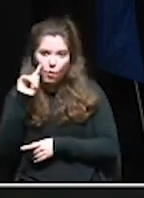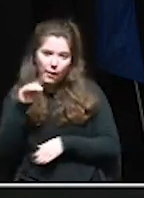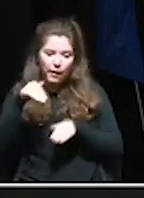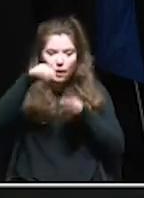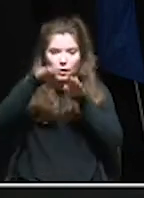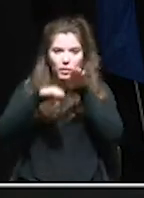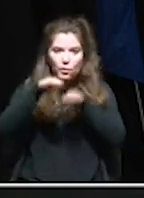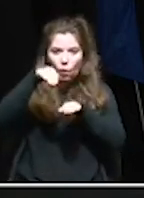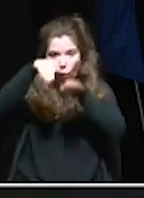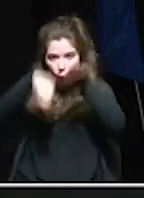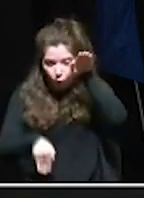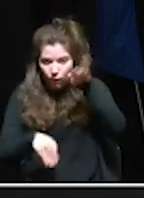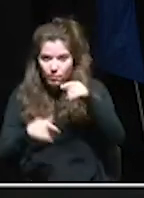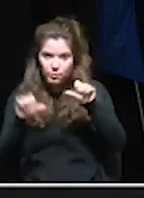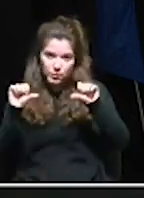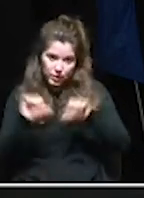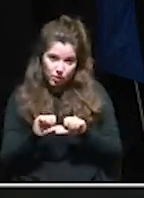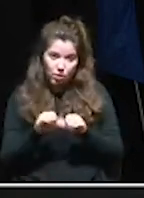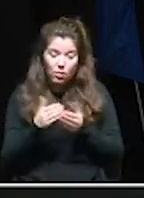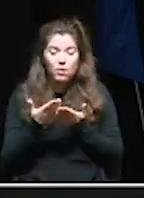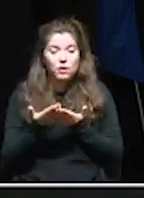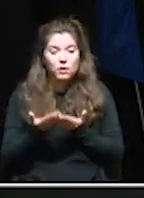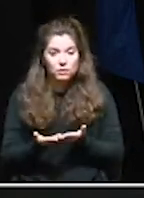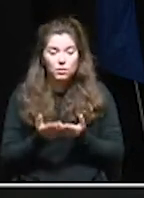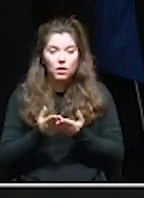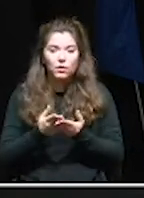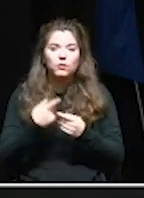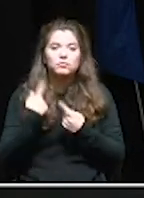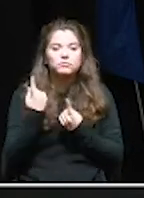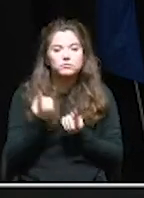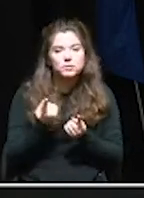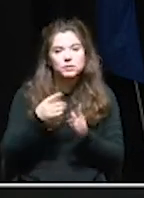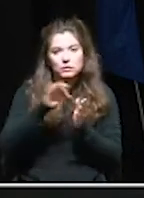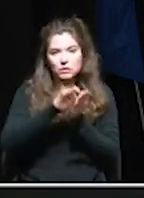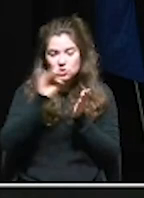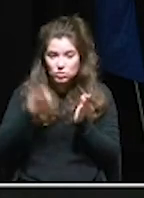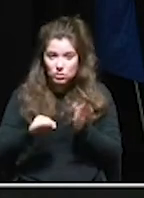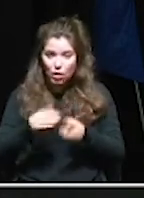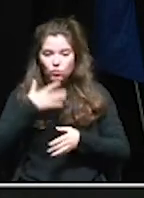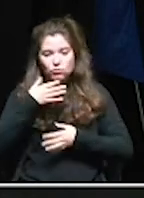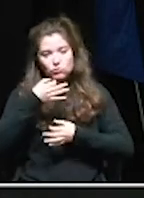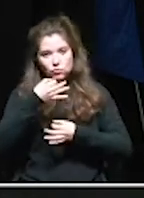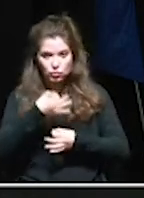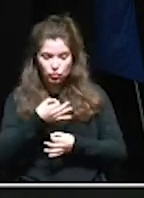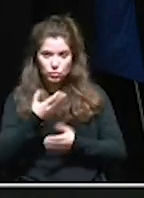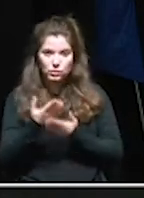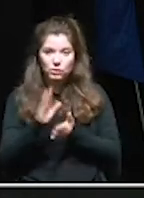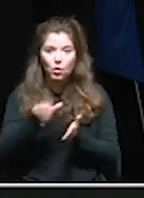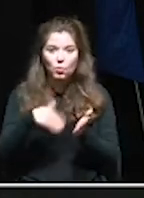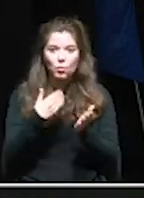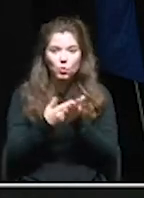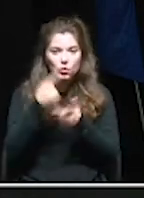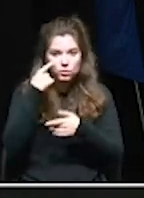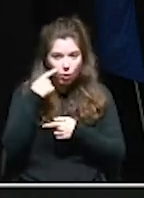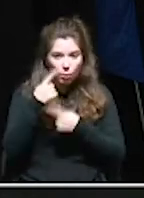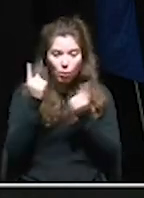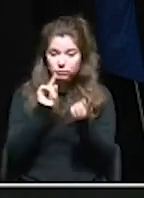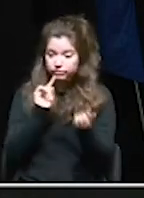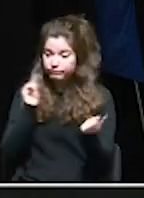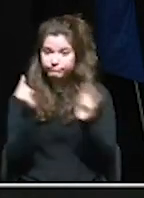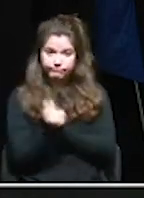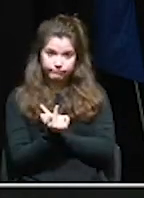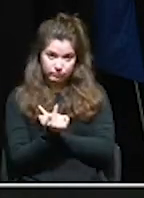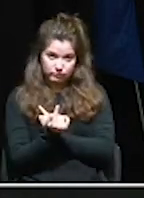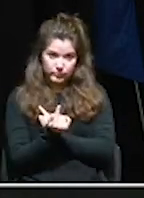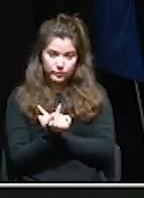desigualdade. A progressividade fiscal é o princípio basilar de uma taxação justa. Esta proposta representa o oposto